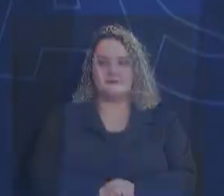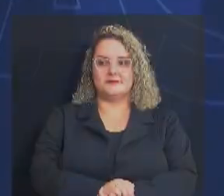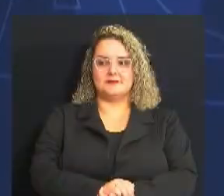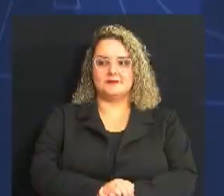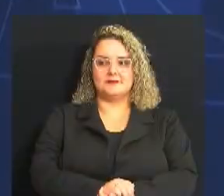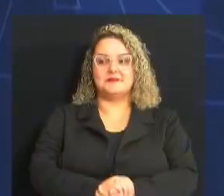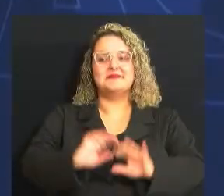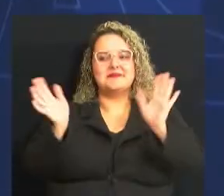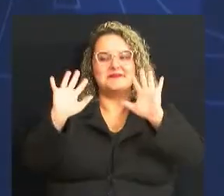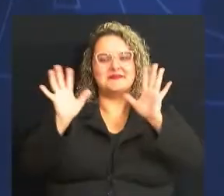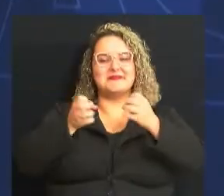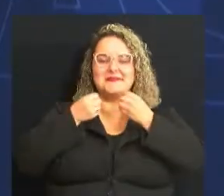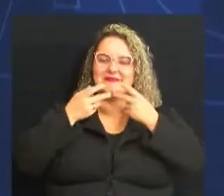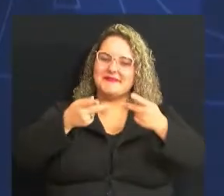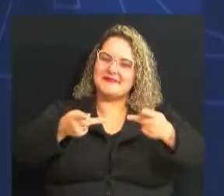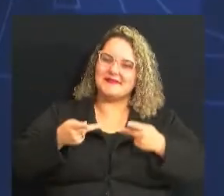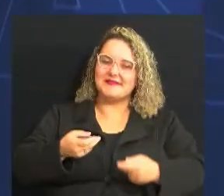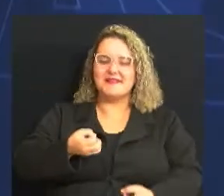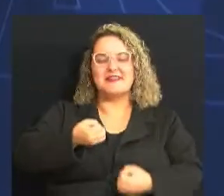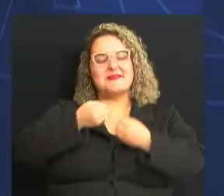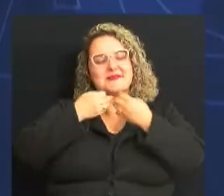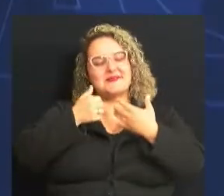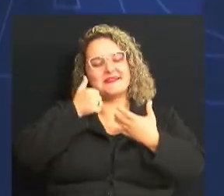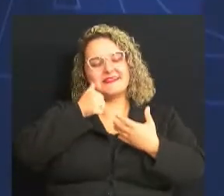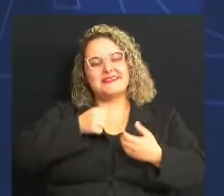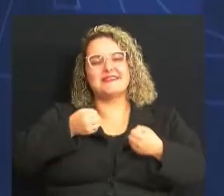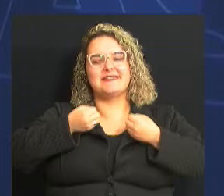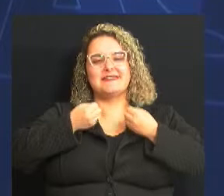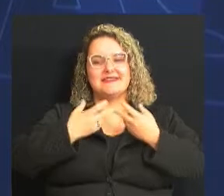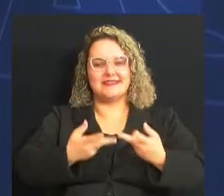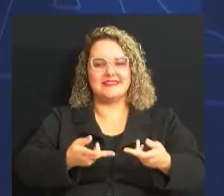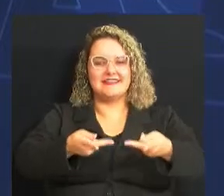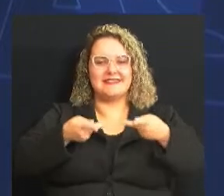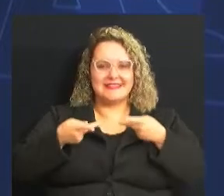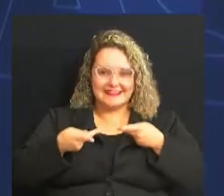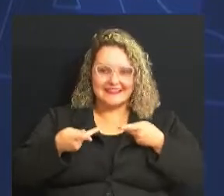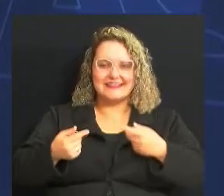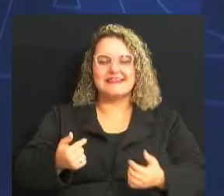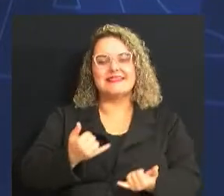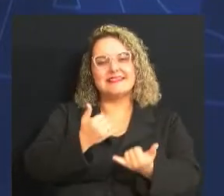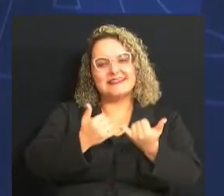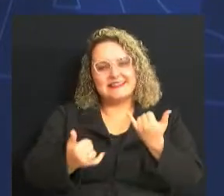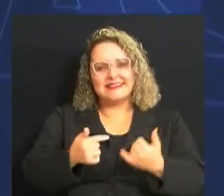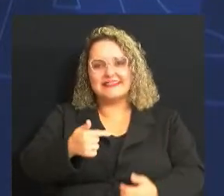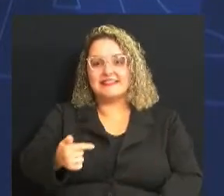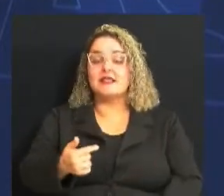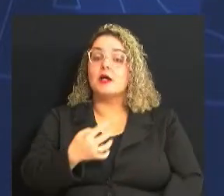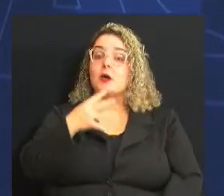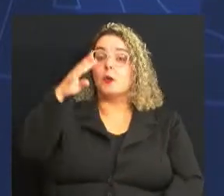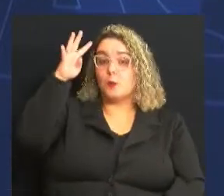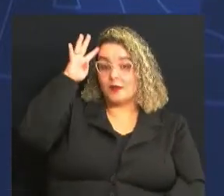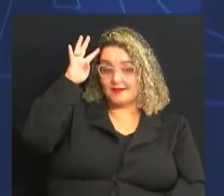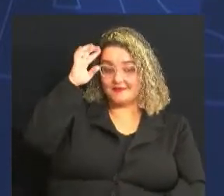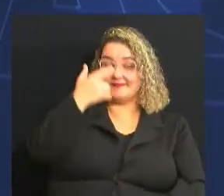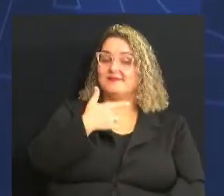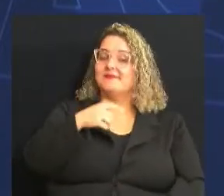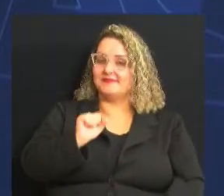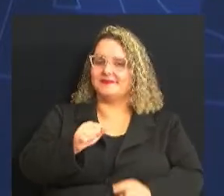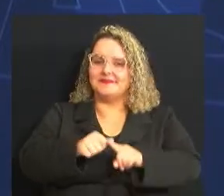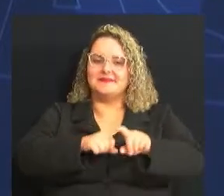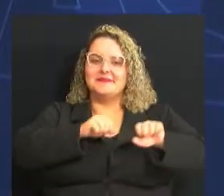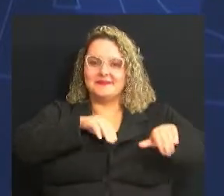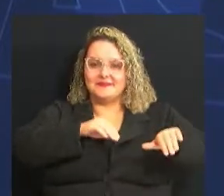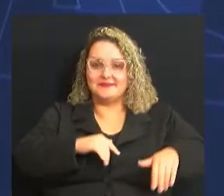Olá, seja bem-vinda, seja bem-vindo. Chegamos ao meio da semana, quarta-feira, 28 de setembro de